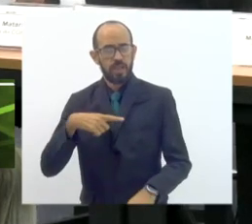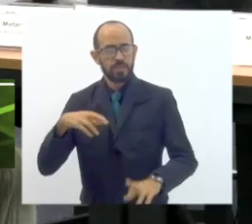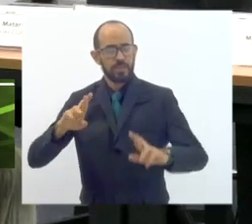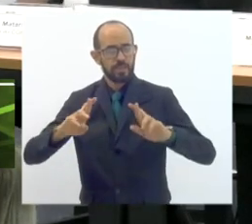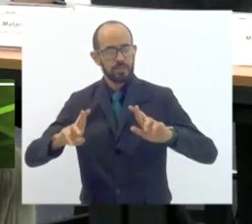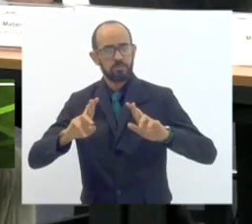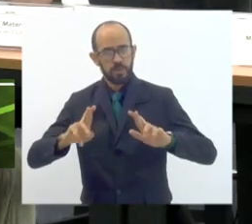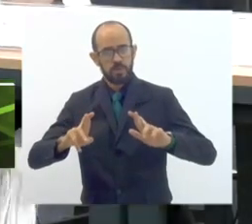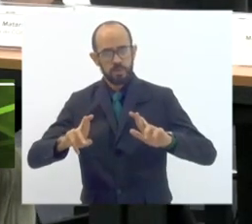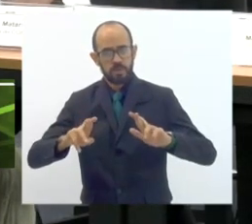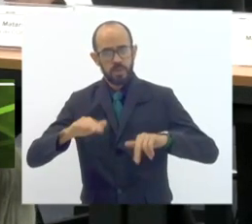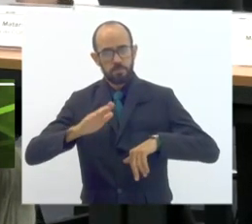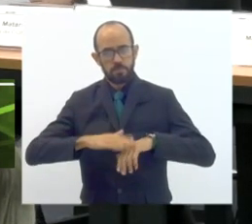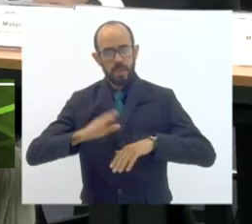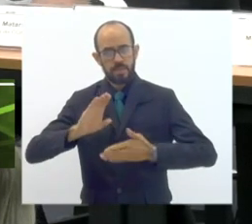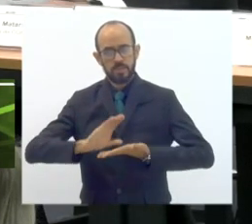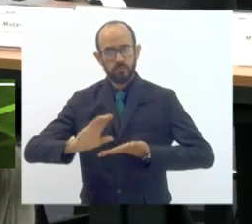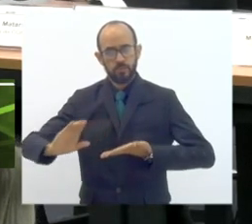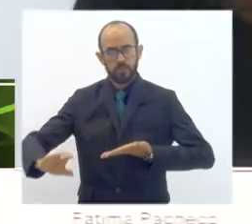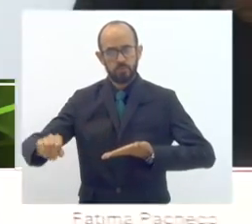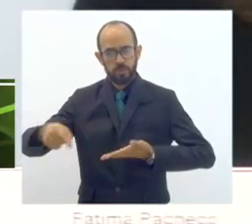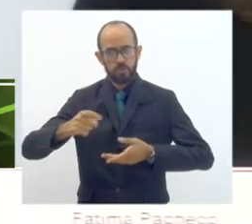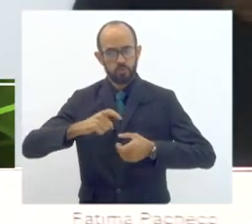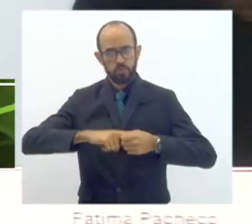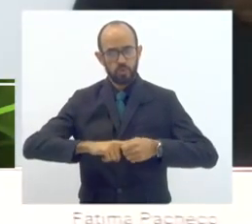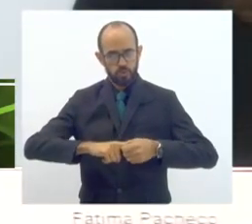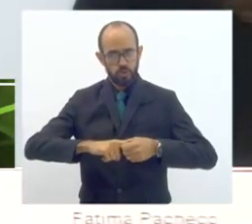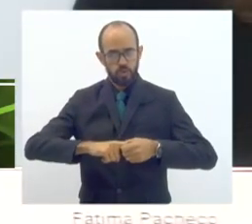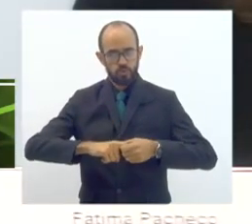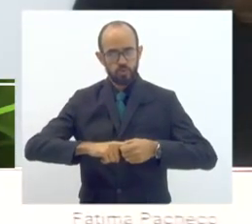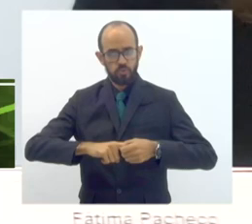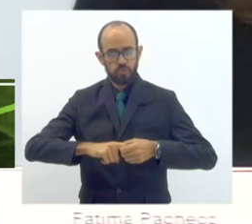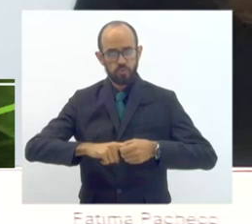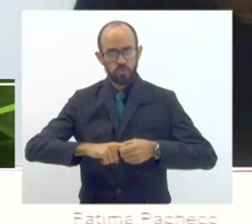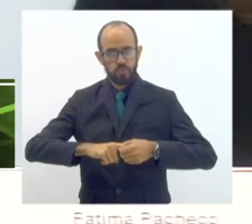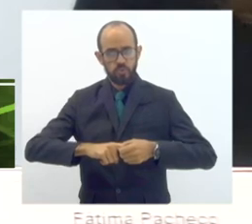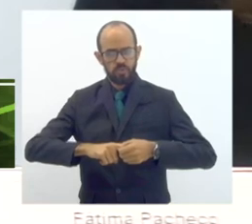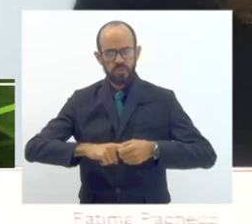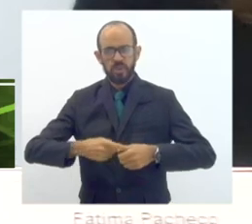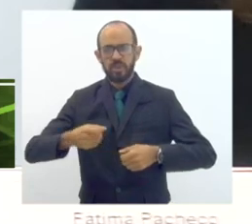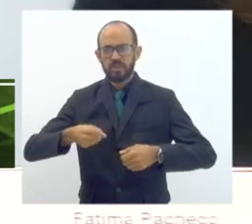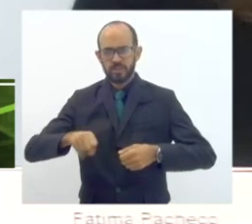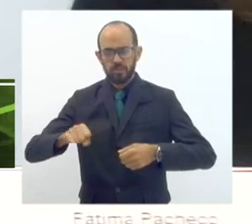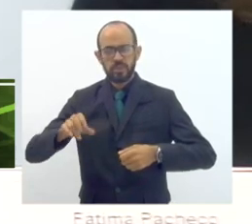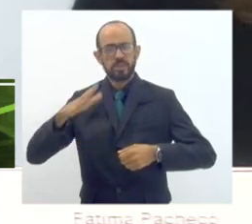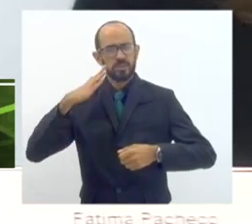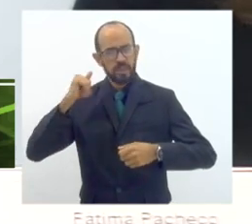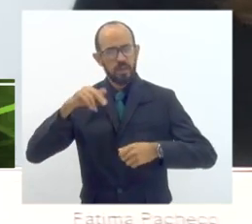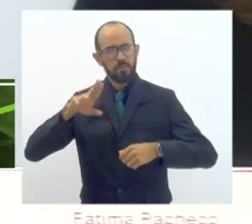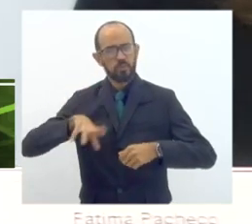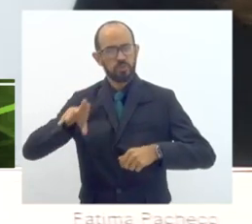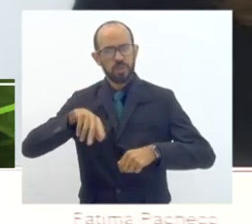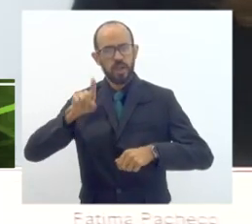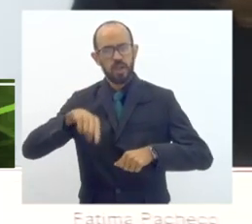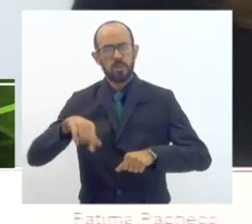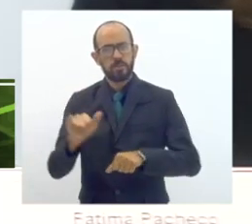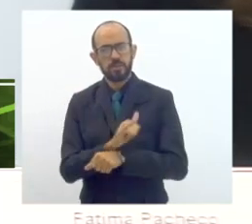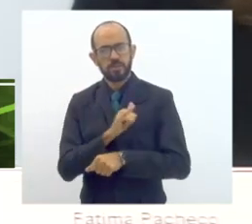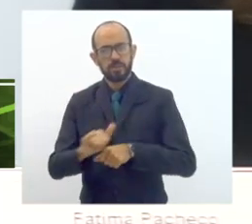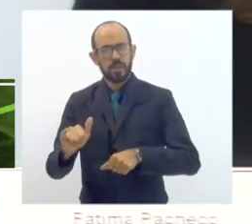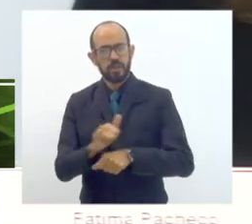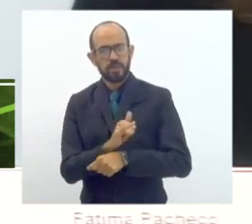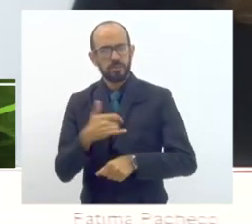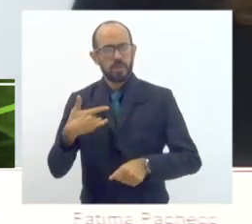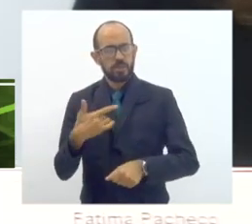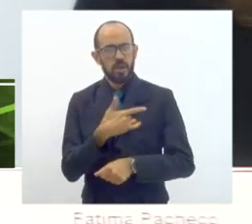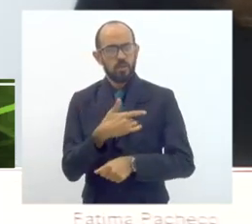ter mais investimento nos consórcios. E o consórcio, para quem sabe usar, é uma das maiores ferramentas para a saúde pública